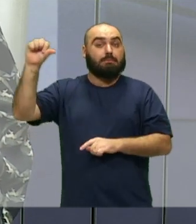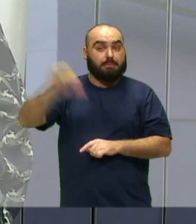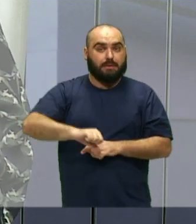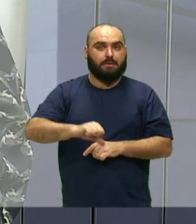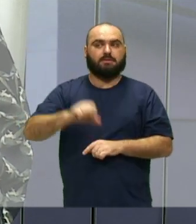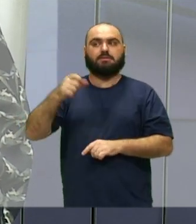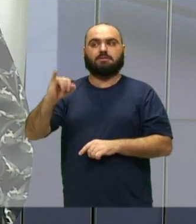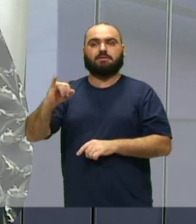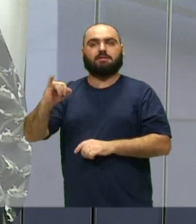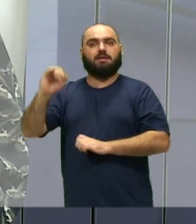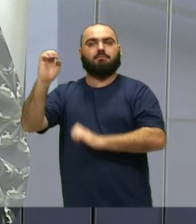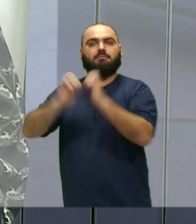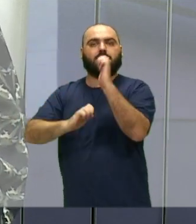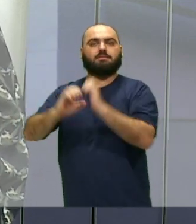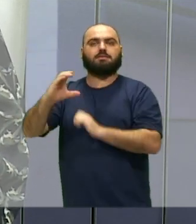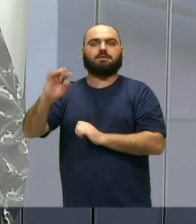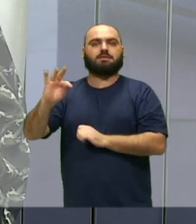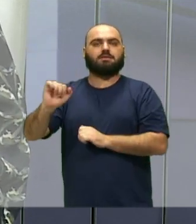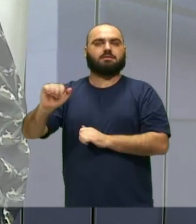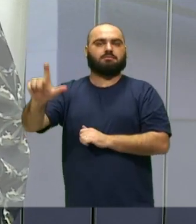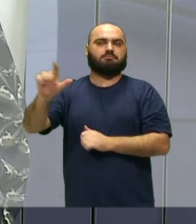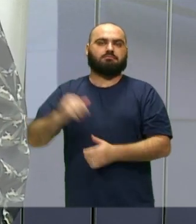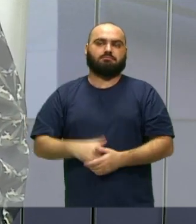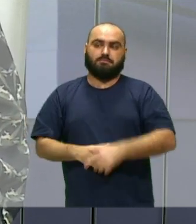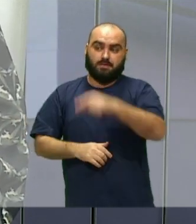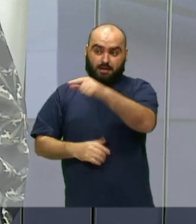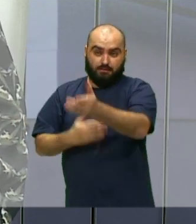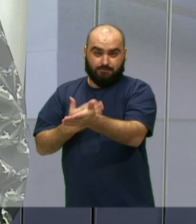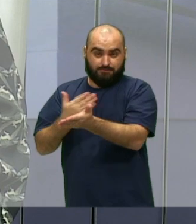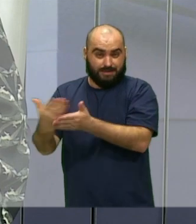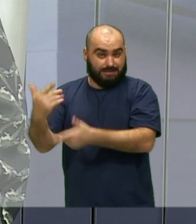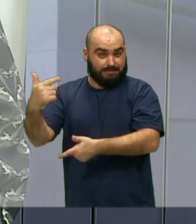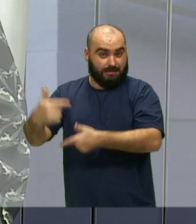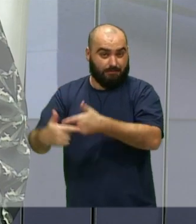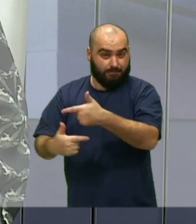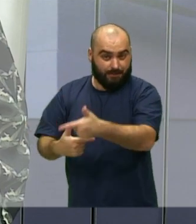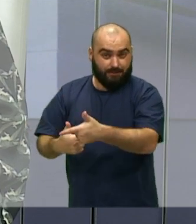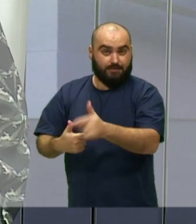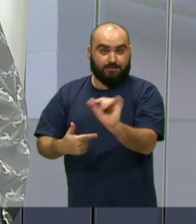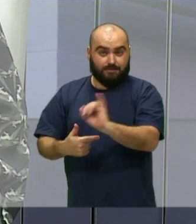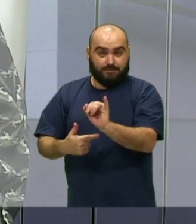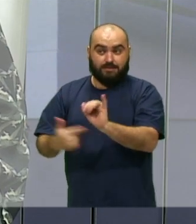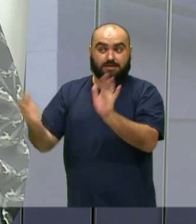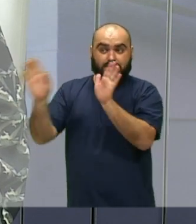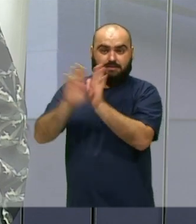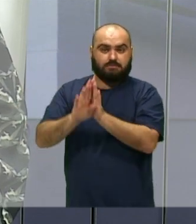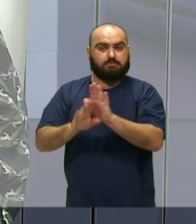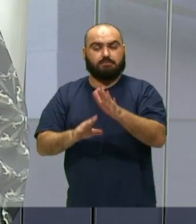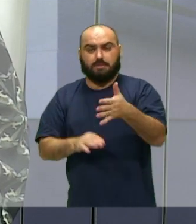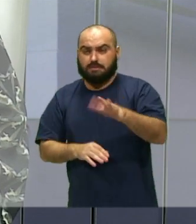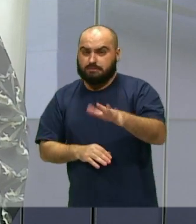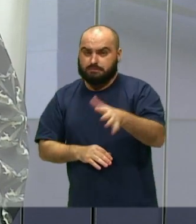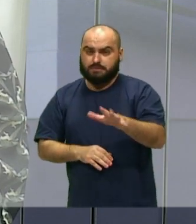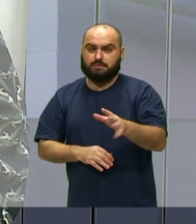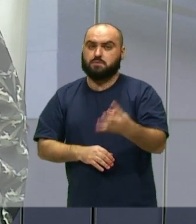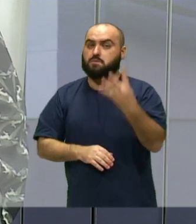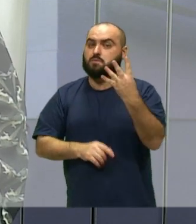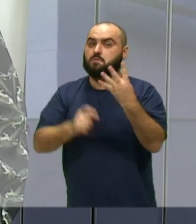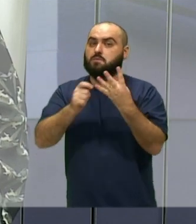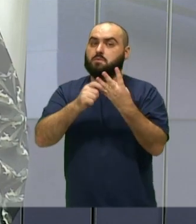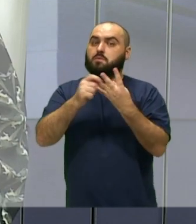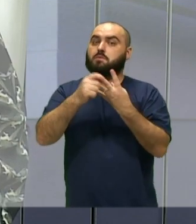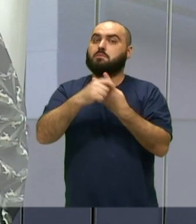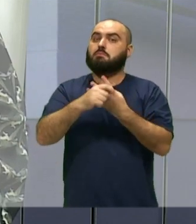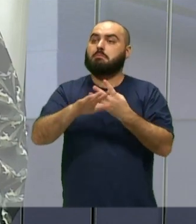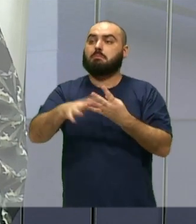dessa empresa. Porque essa empresa, para começar a operar Itajaí, para começar a receber navios, ia demorar no mínimo 4 meses, para